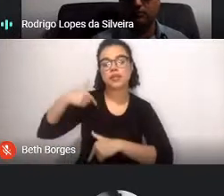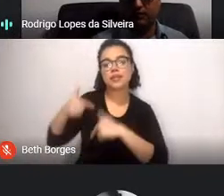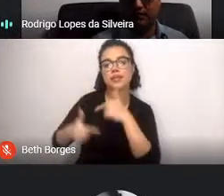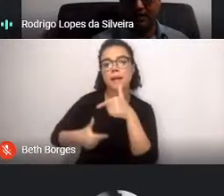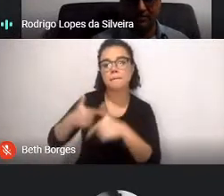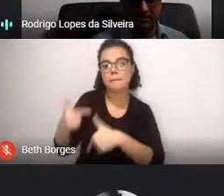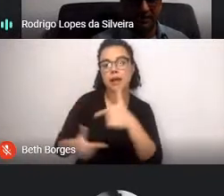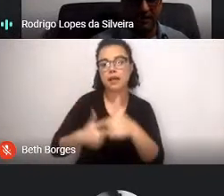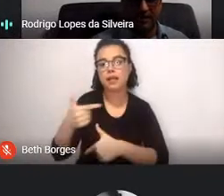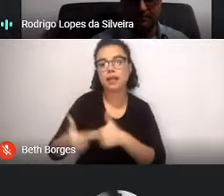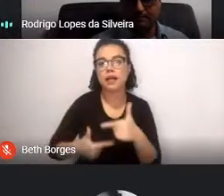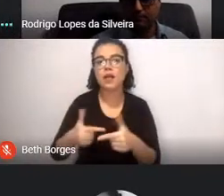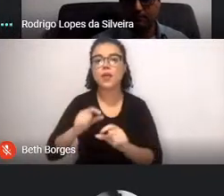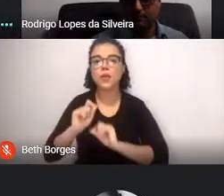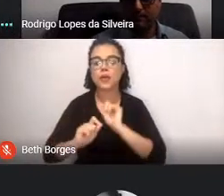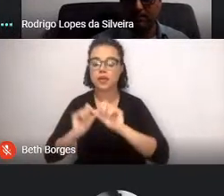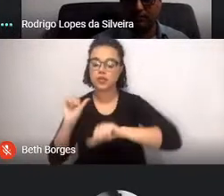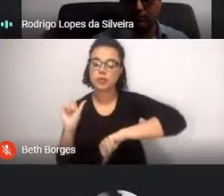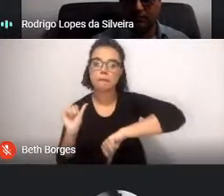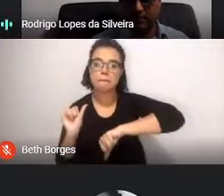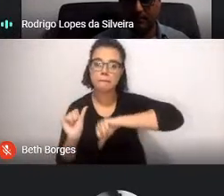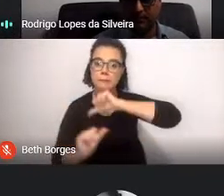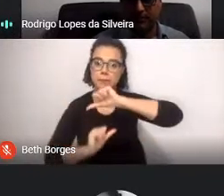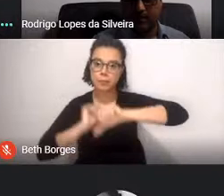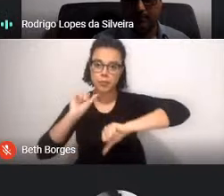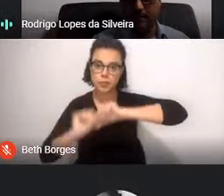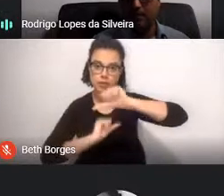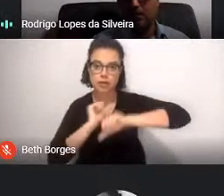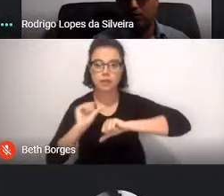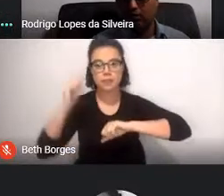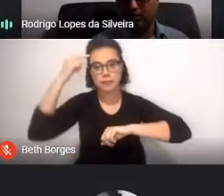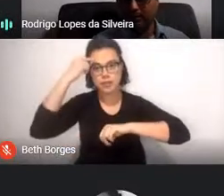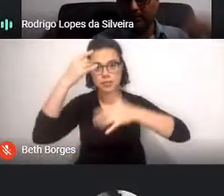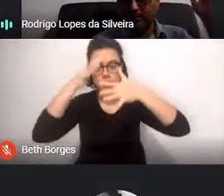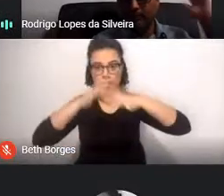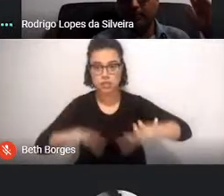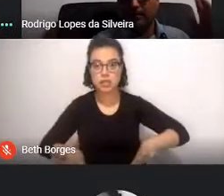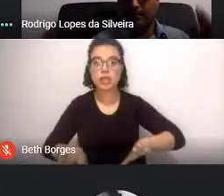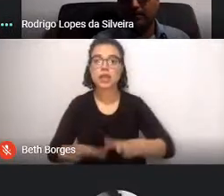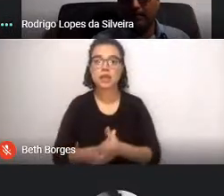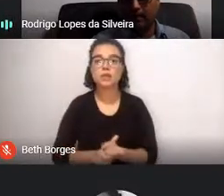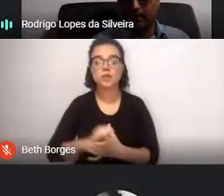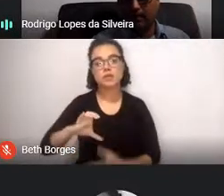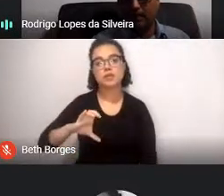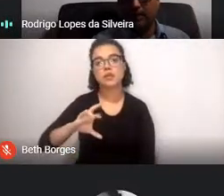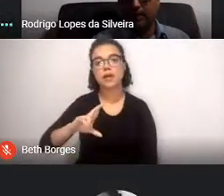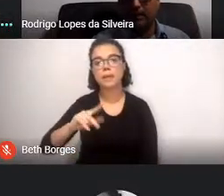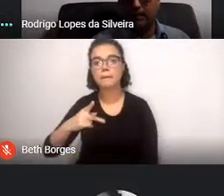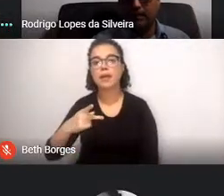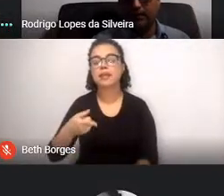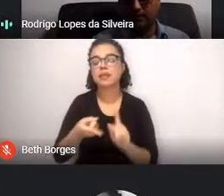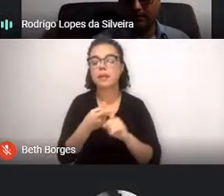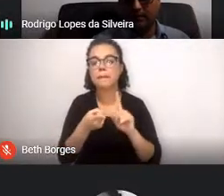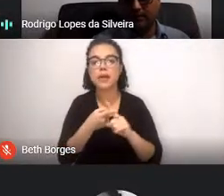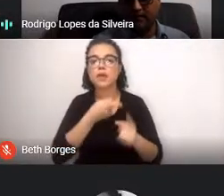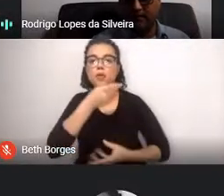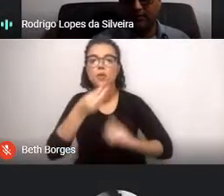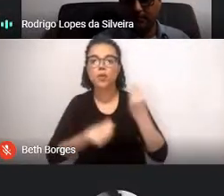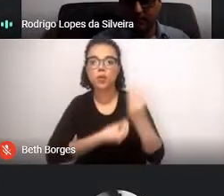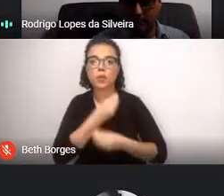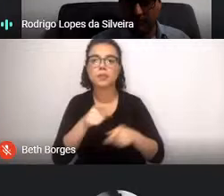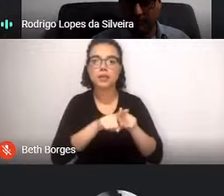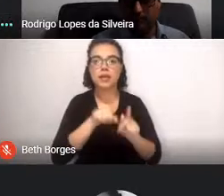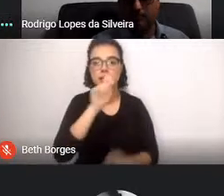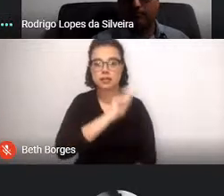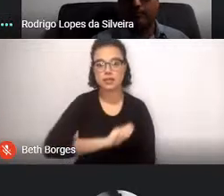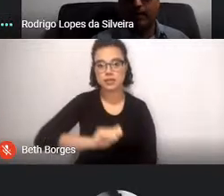intenção de modificar essa ideia, não só aqui pelo CRP, como também pela Associação Brasileira